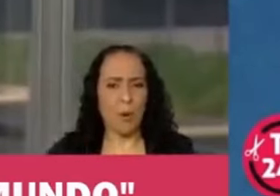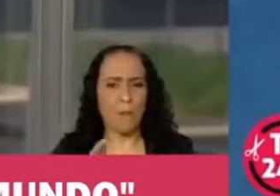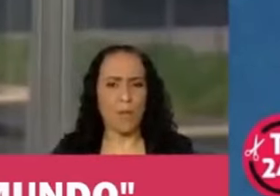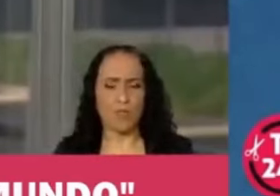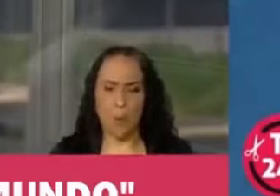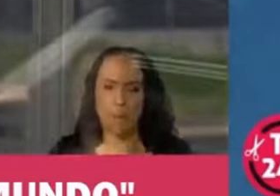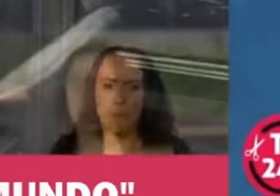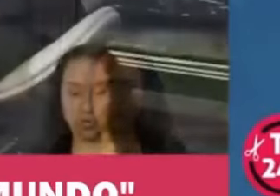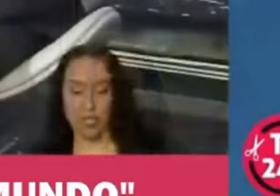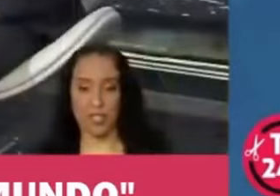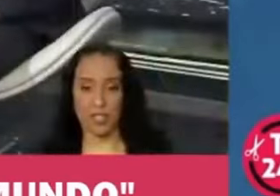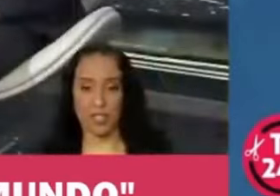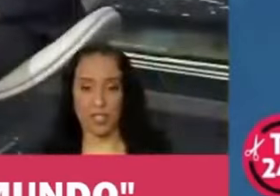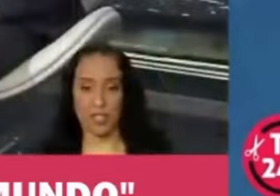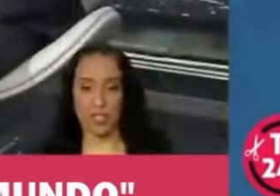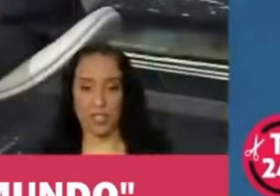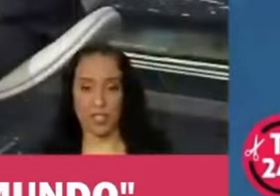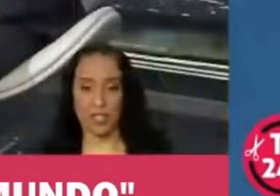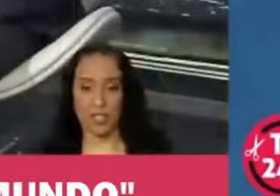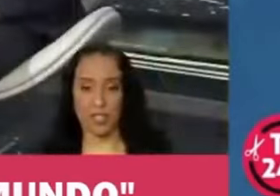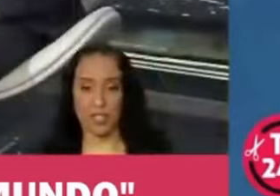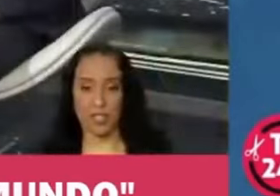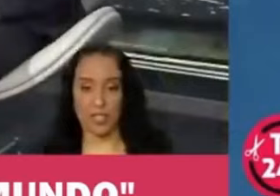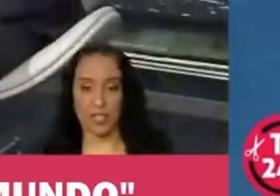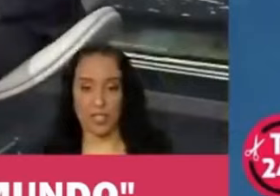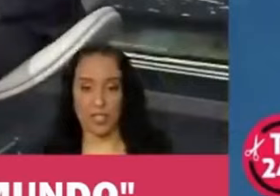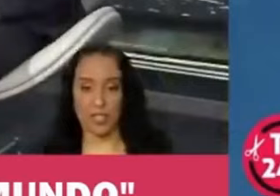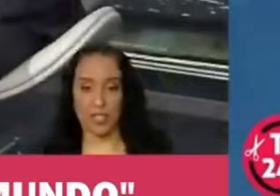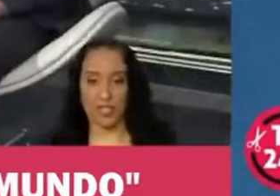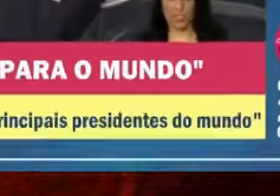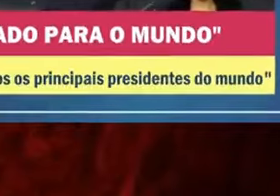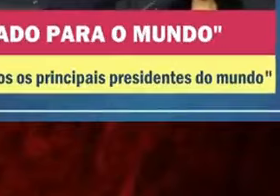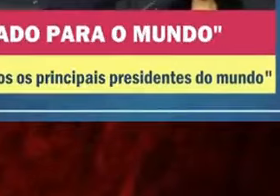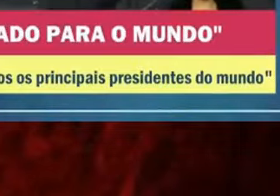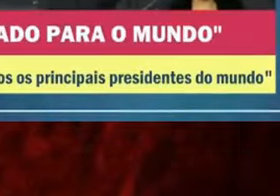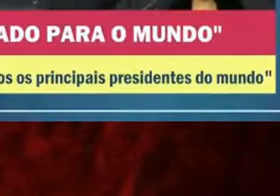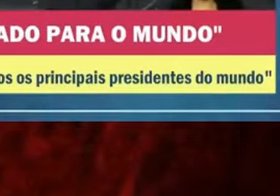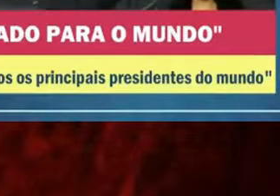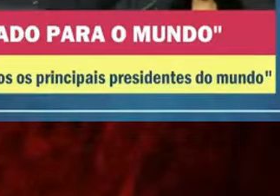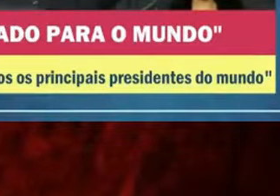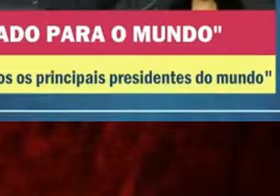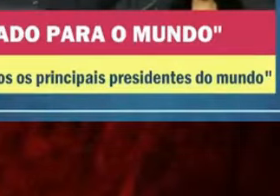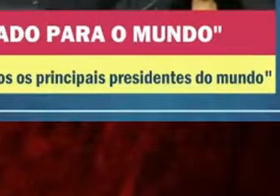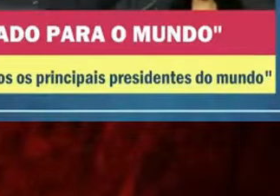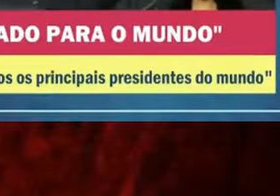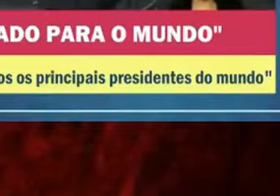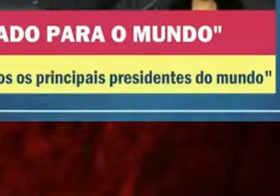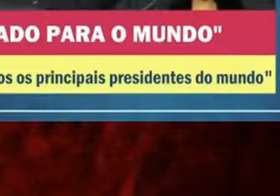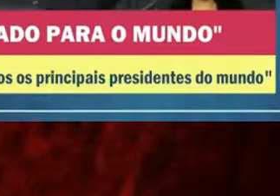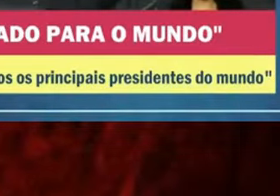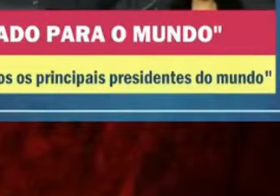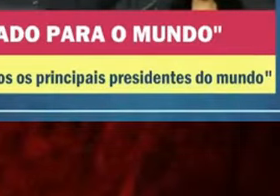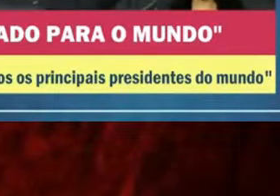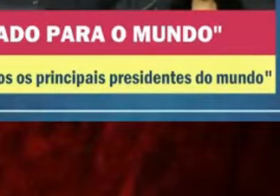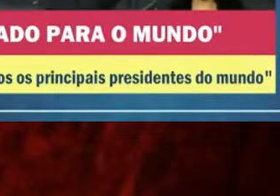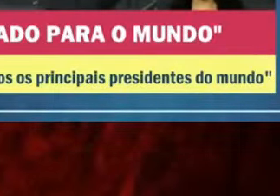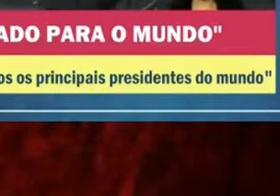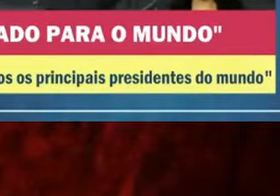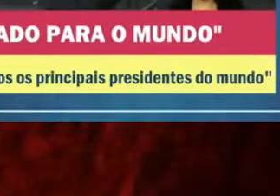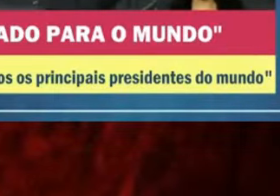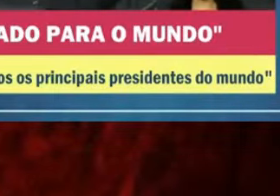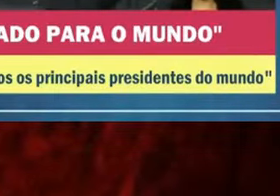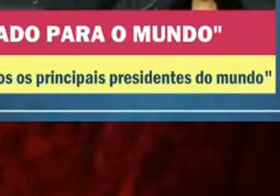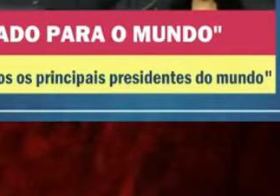muito positivo e muito favorável. Os governos... Estou muito ansioso por essa do Xi Jinping, uma grande delegação chinesa